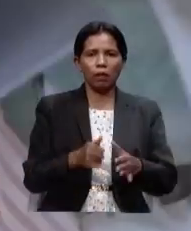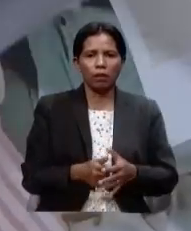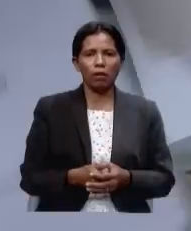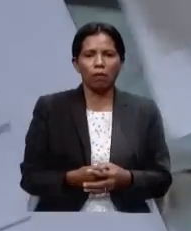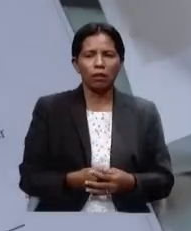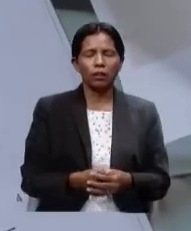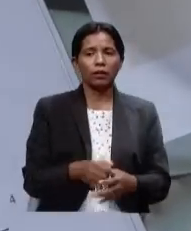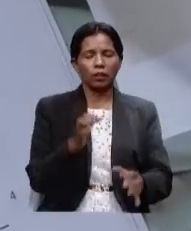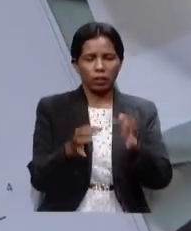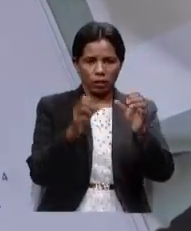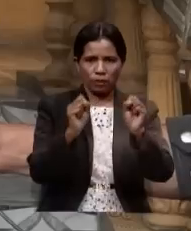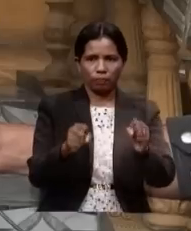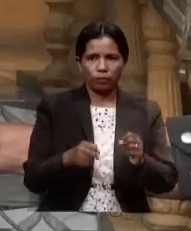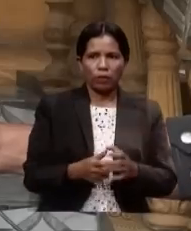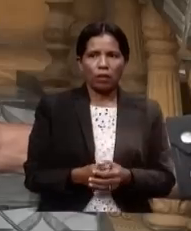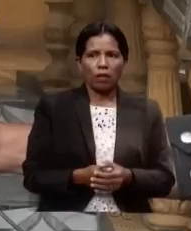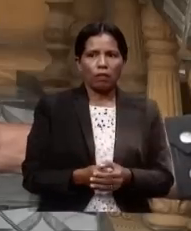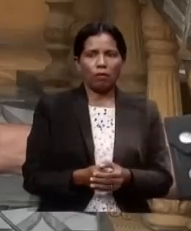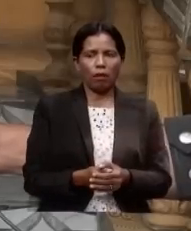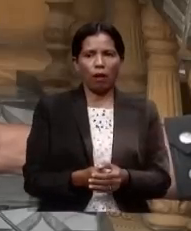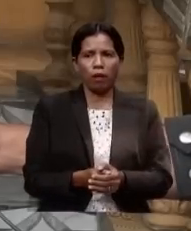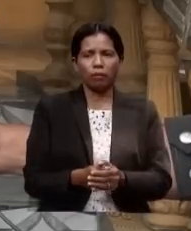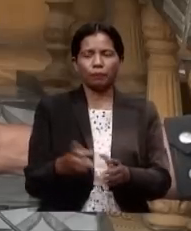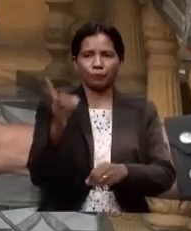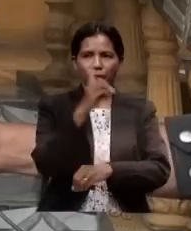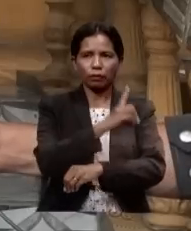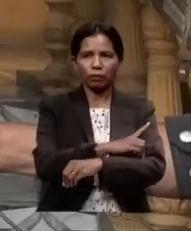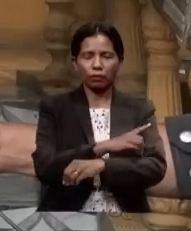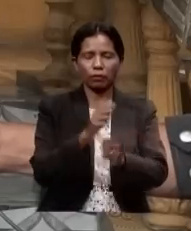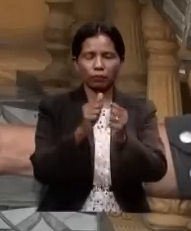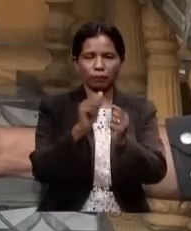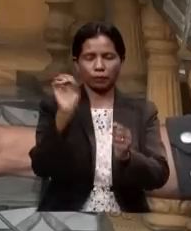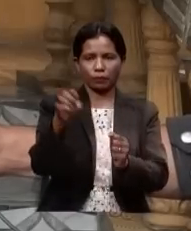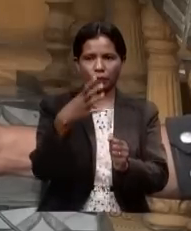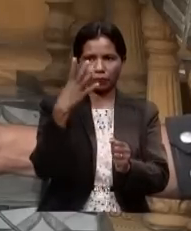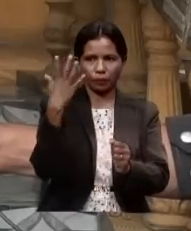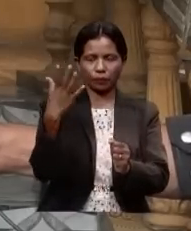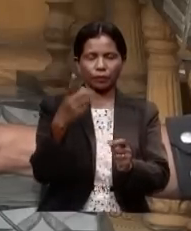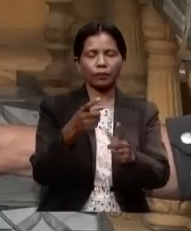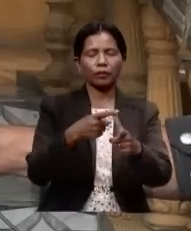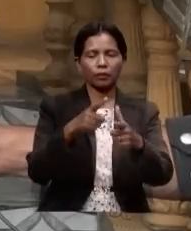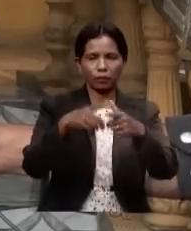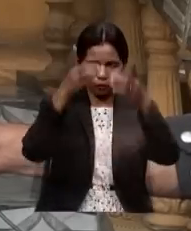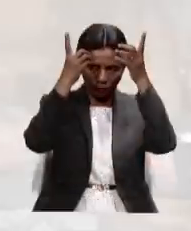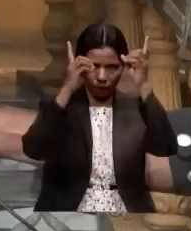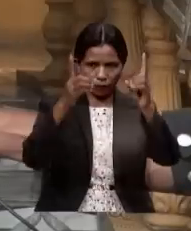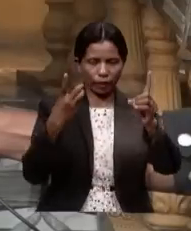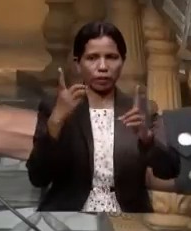Se bele gala. Oh. Lorong ne lolos sanul resin lima. Depois de decision mas ita